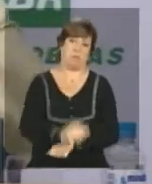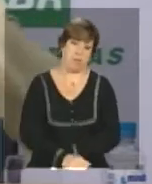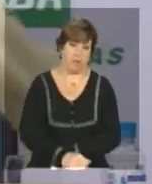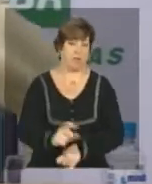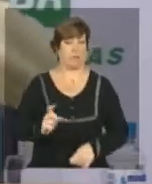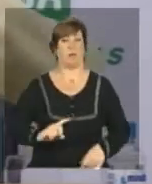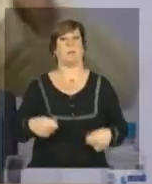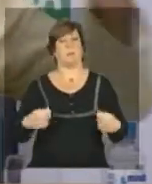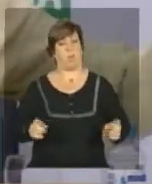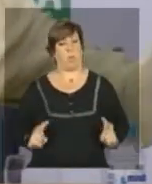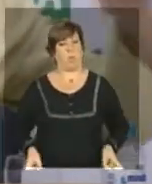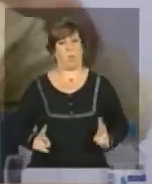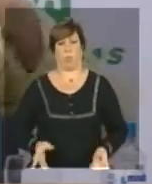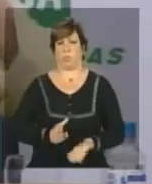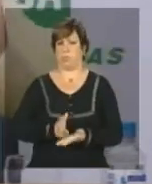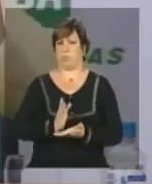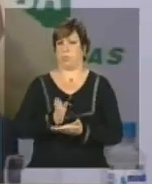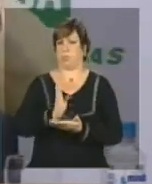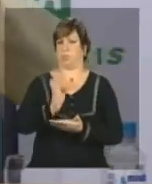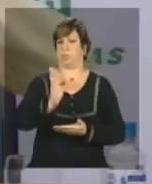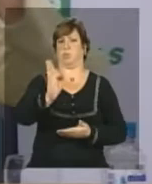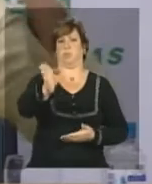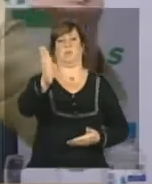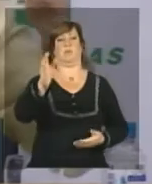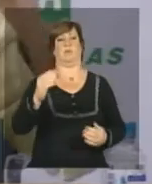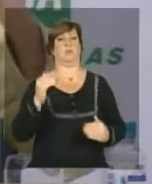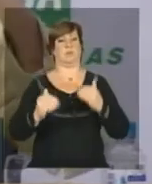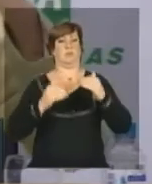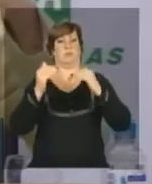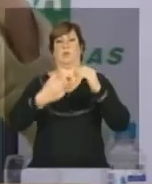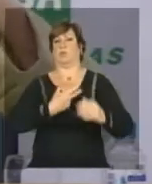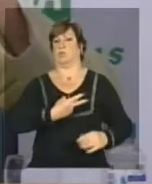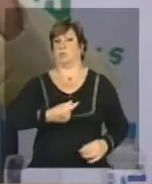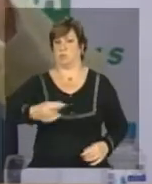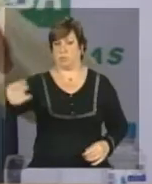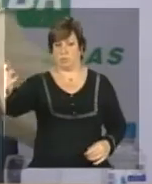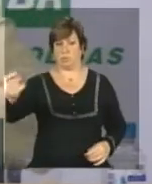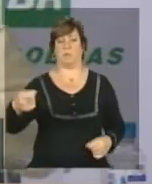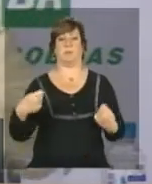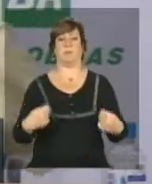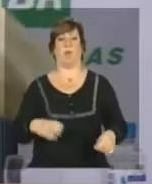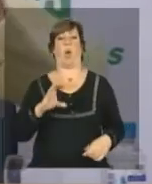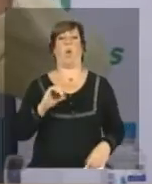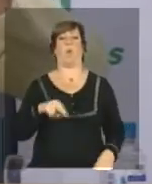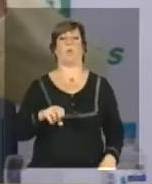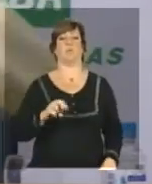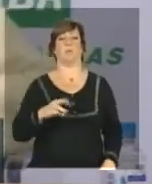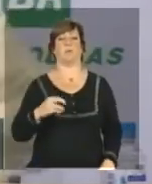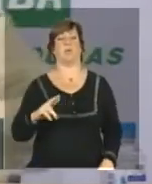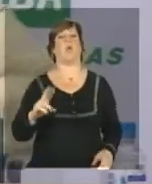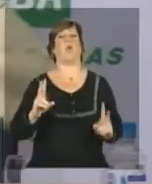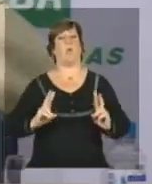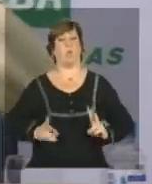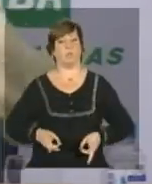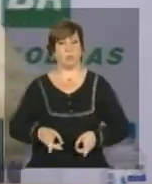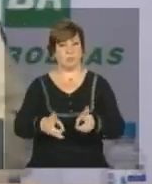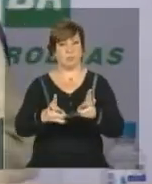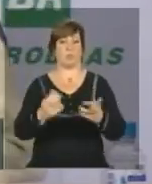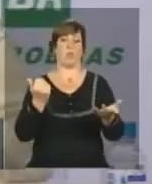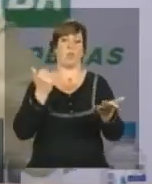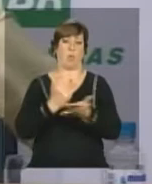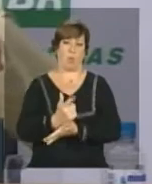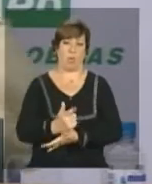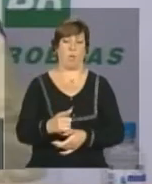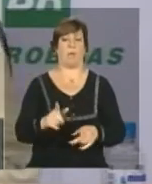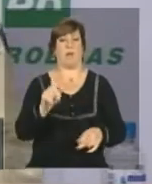economia continue sustentável, o crescimento econômico sustentável, que o consumidor continue